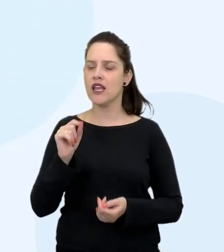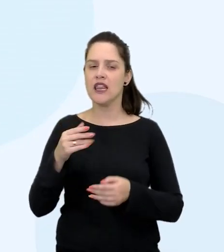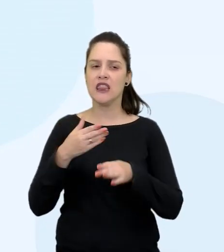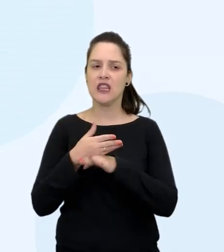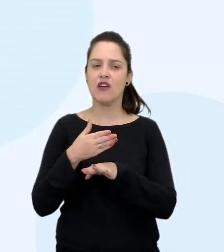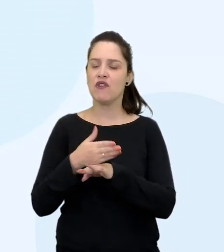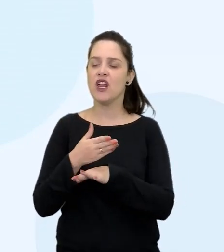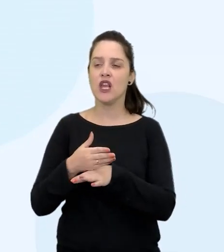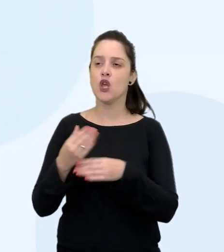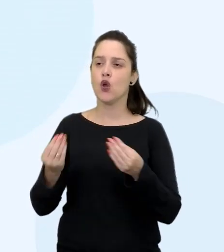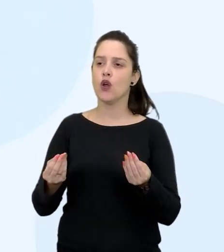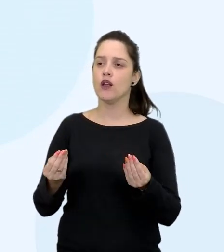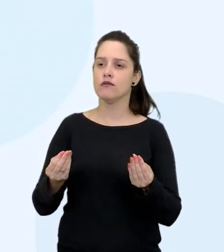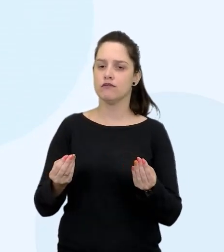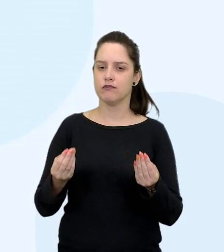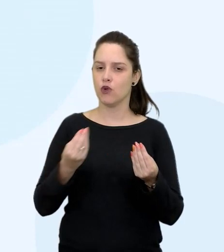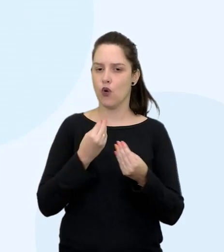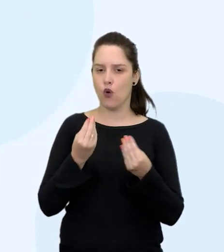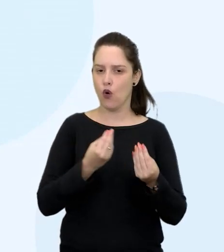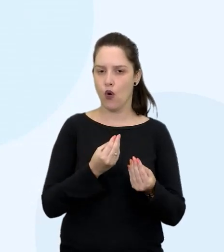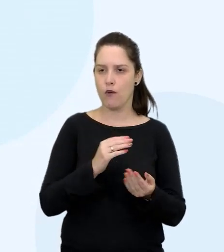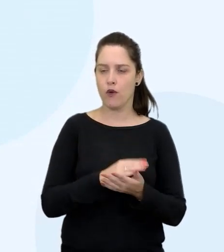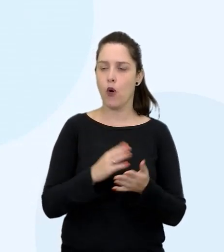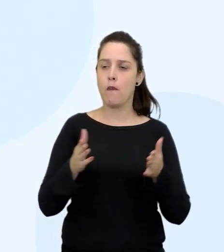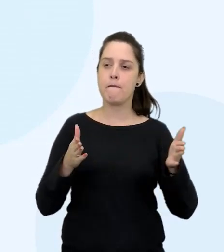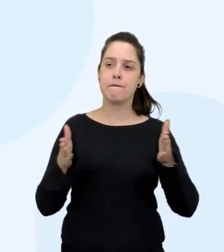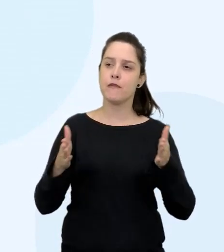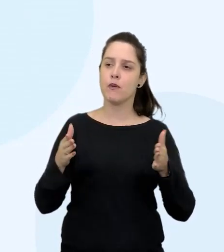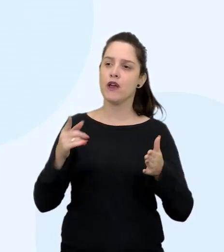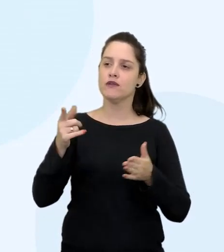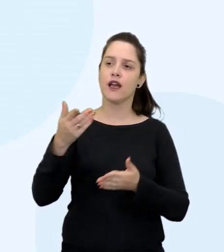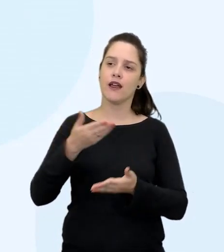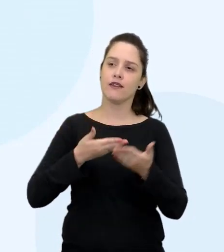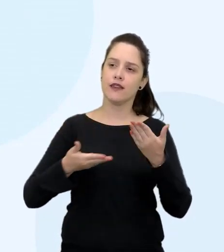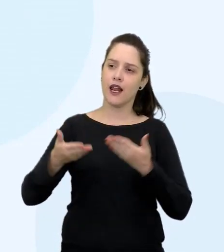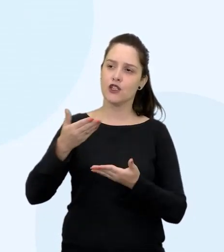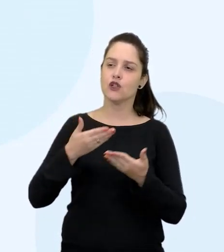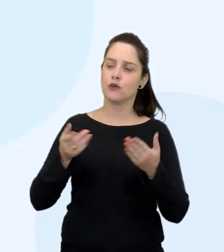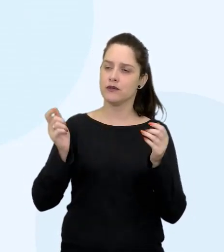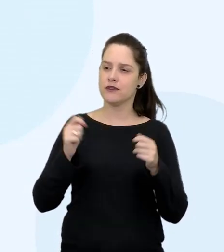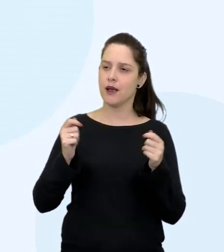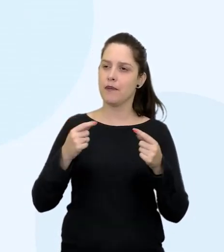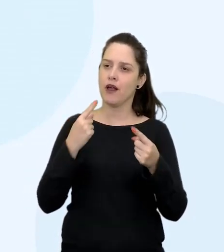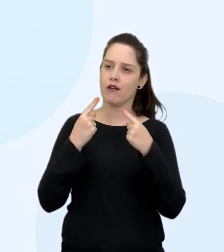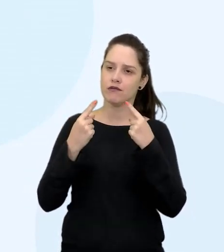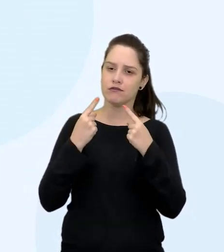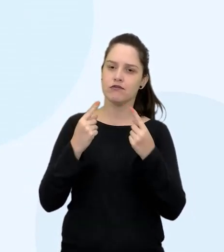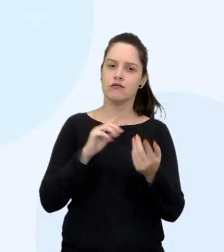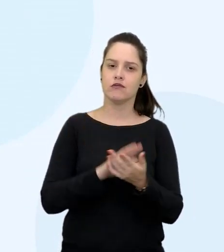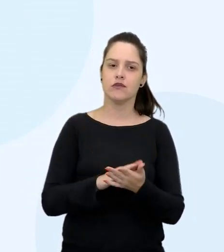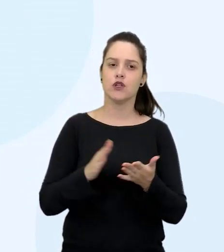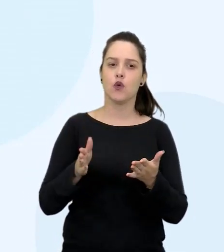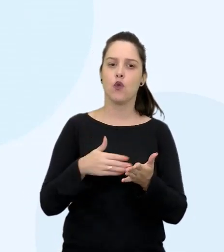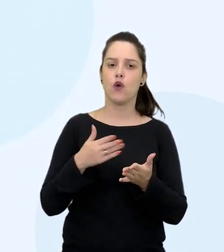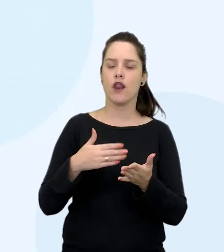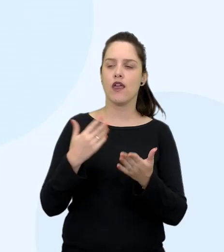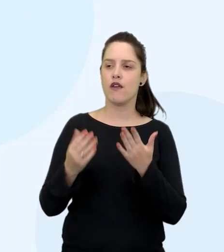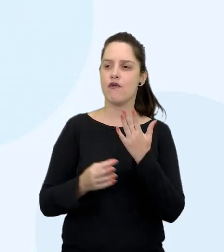estar presente nas narrativas. Vão respondendo no chat e depois da interação a gente vai pegar isso. Então, se o livro